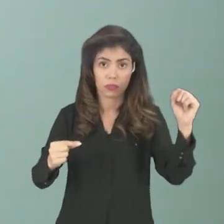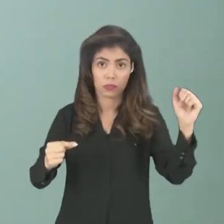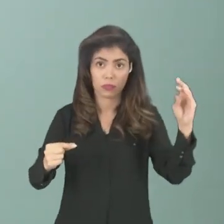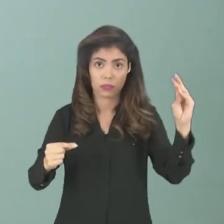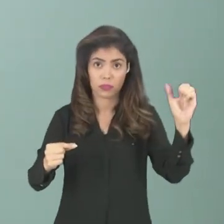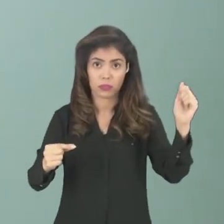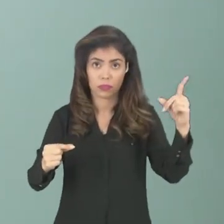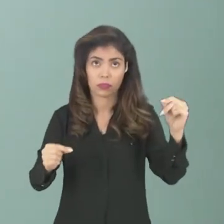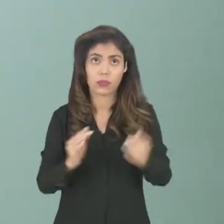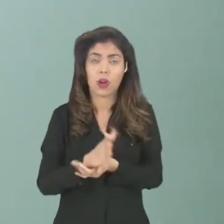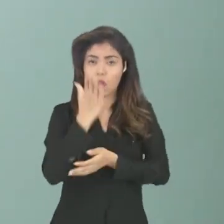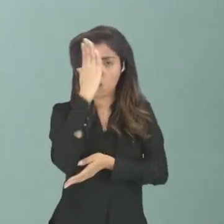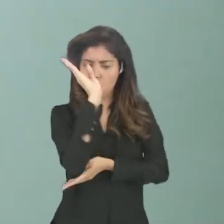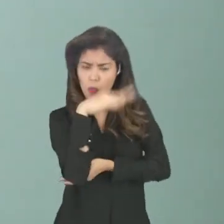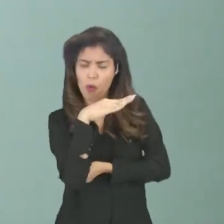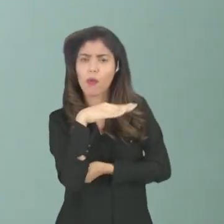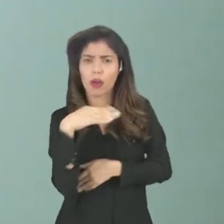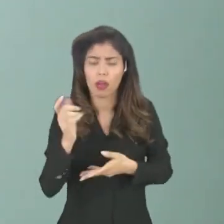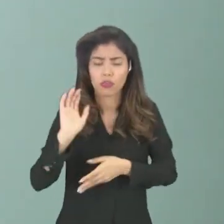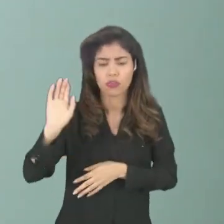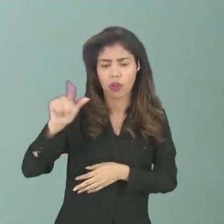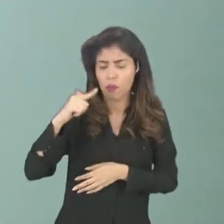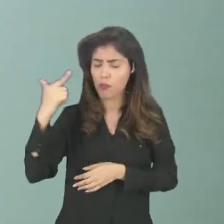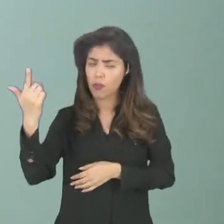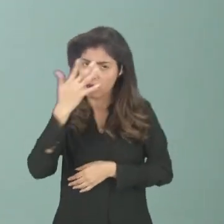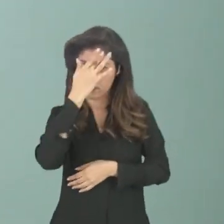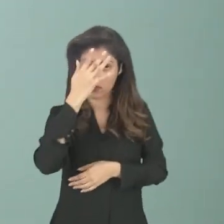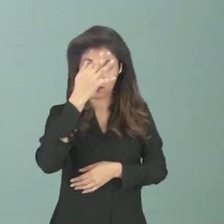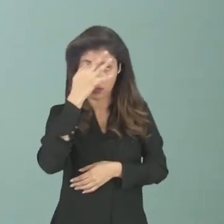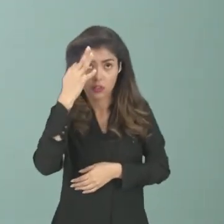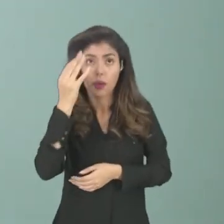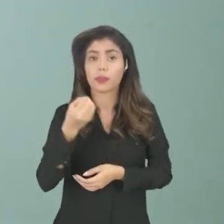homem na natureza é mau, e para Rousseau, o homem na natureza é bom.